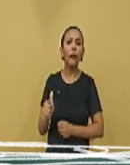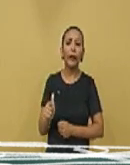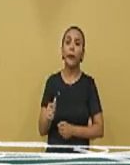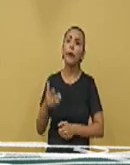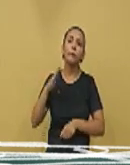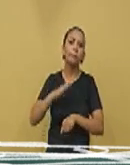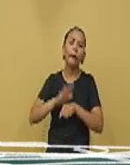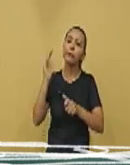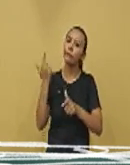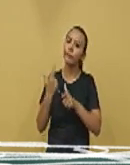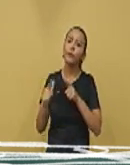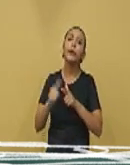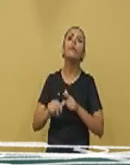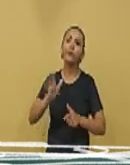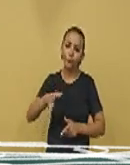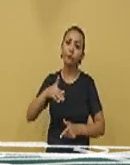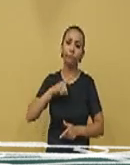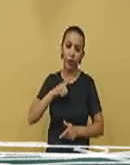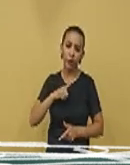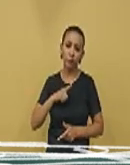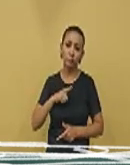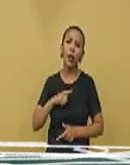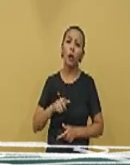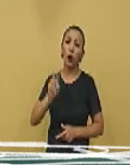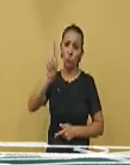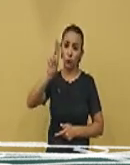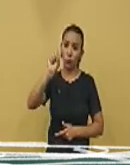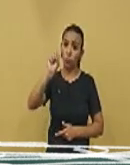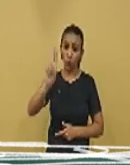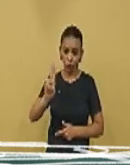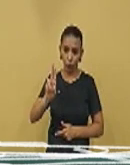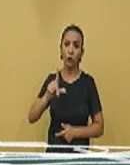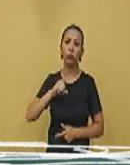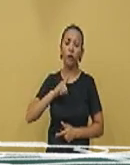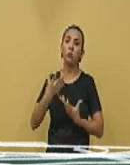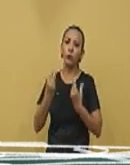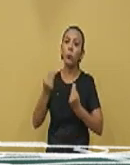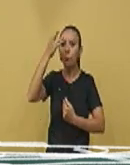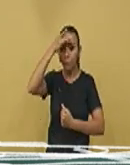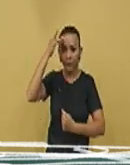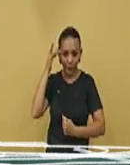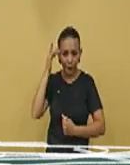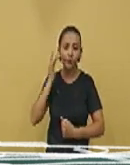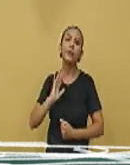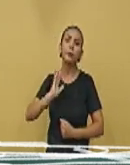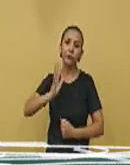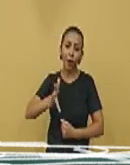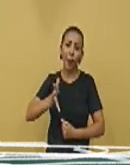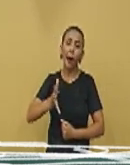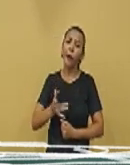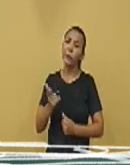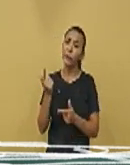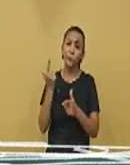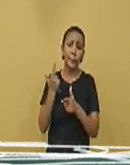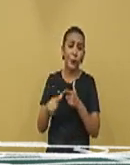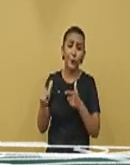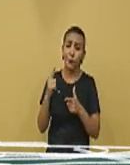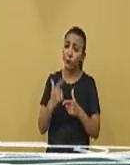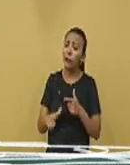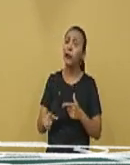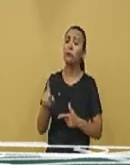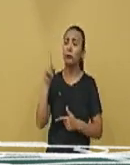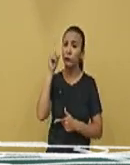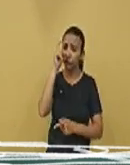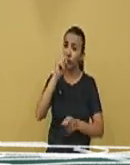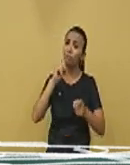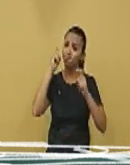mais problemas que nós já temos. Tenho certeza que a USU recebe muitas pessoas em estados assim, bastante preocupantes,